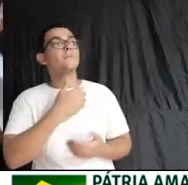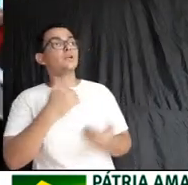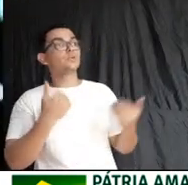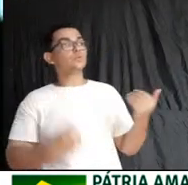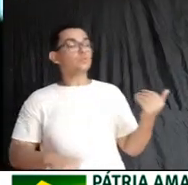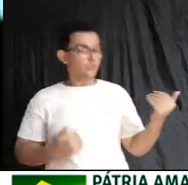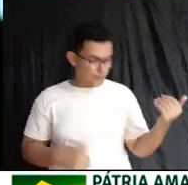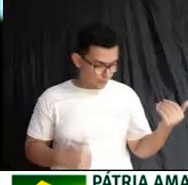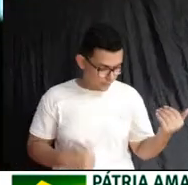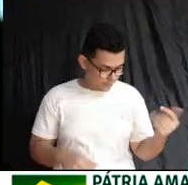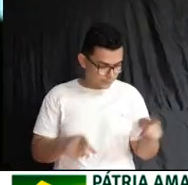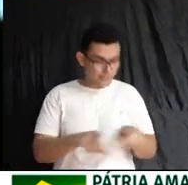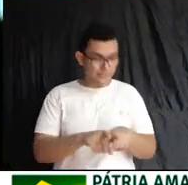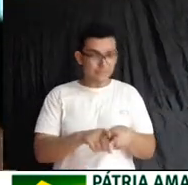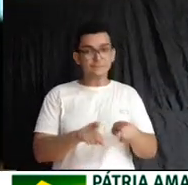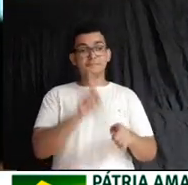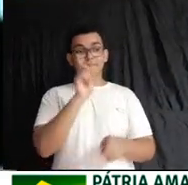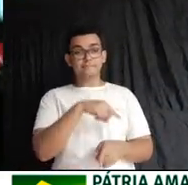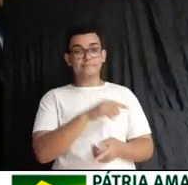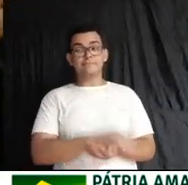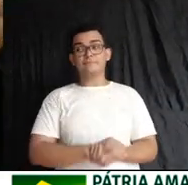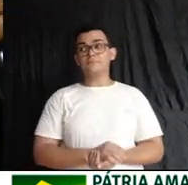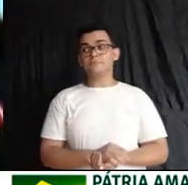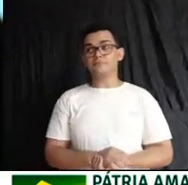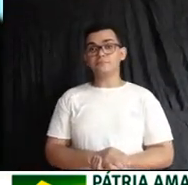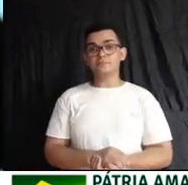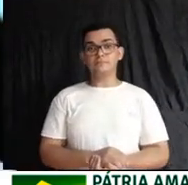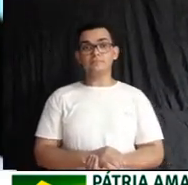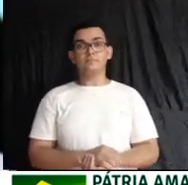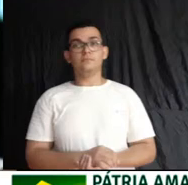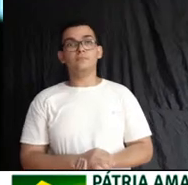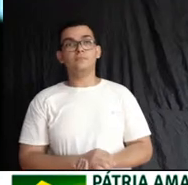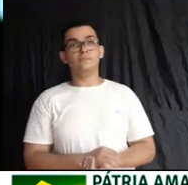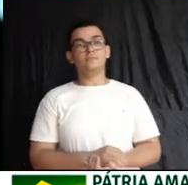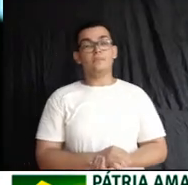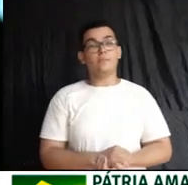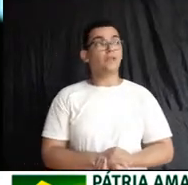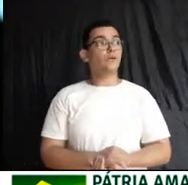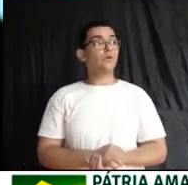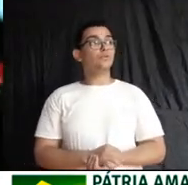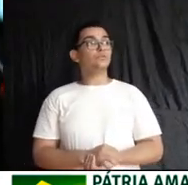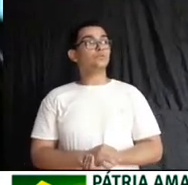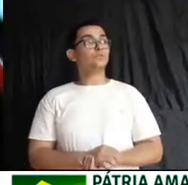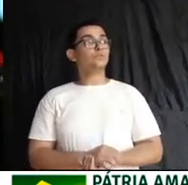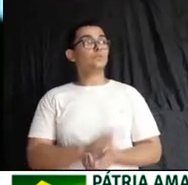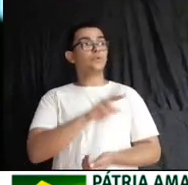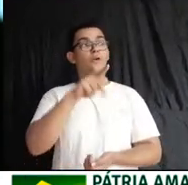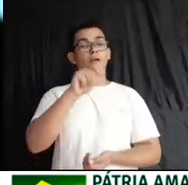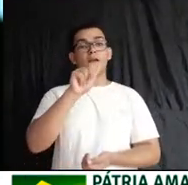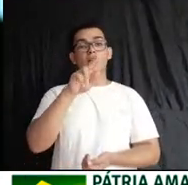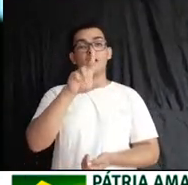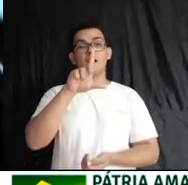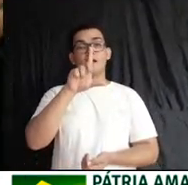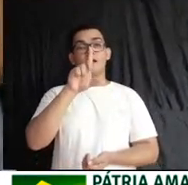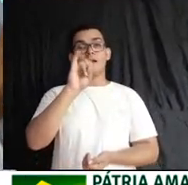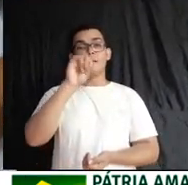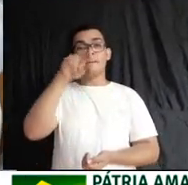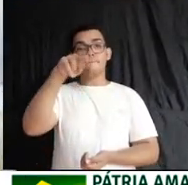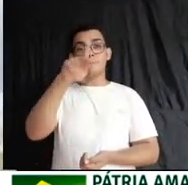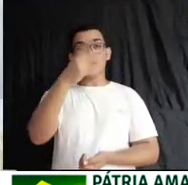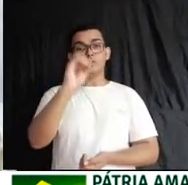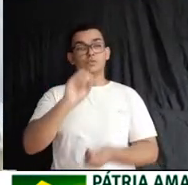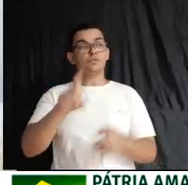O nosso amigo do violão. É esse aqui? Vem cá, é o nosso amigo Paulinho. Paulinho, tá no jeito aí? Para você, enquanto